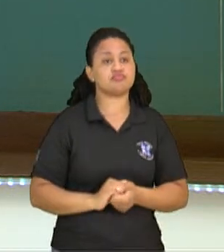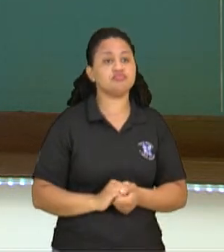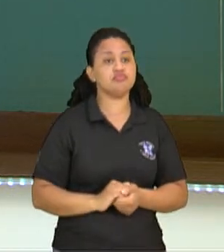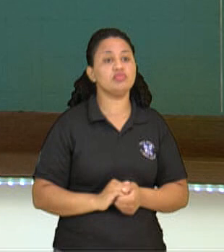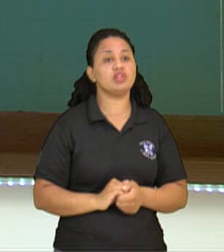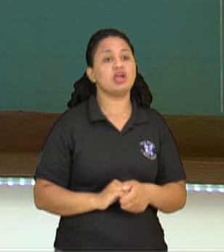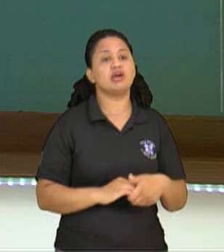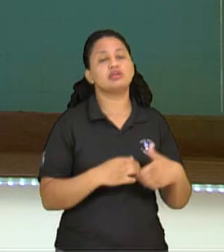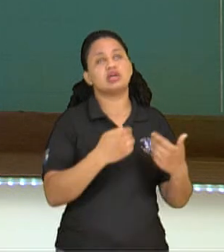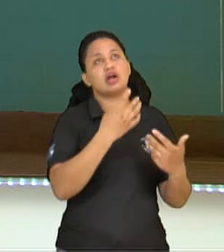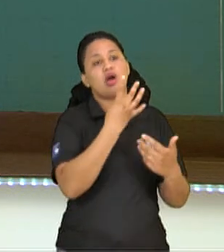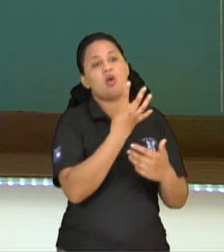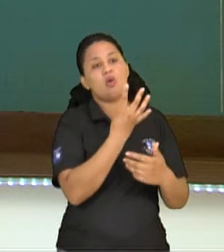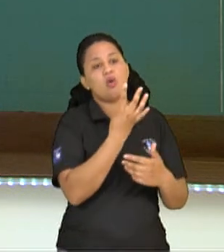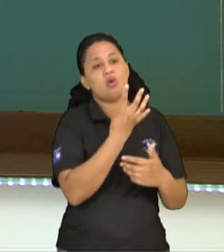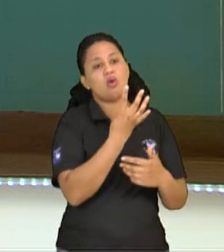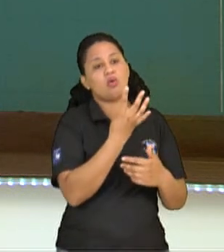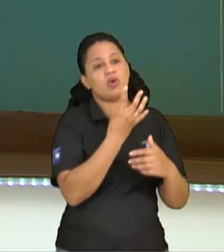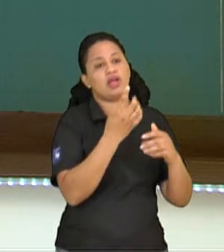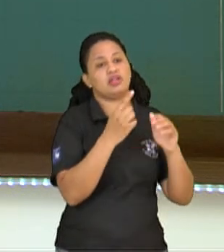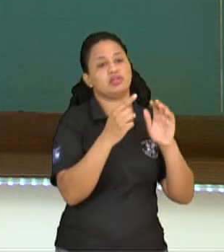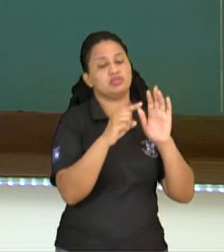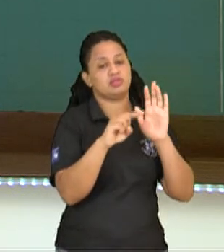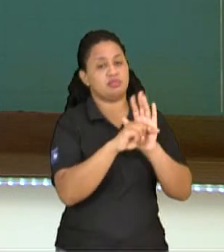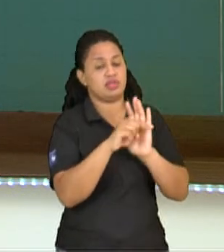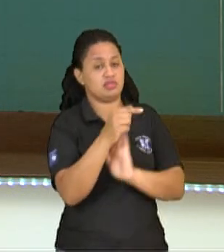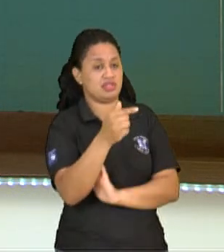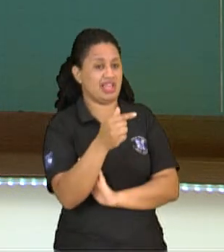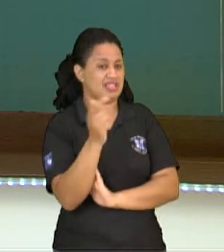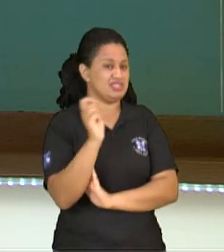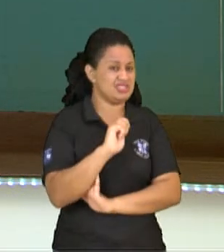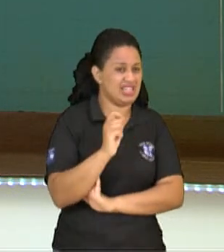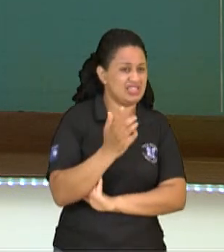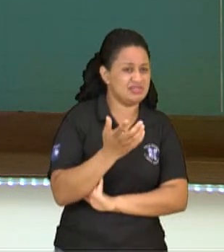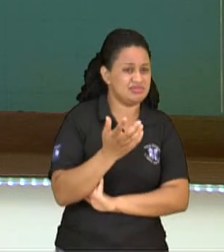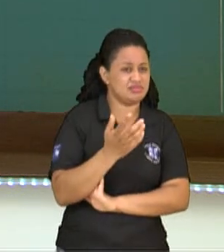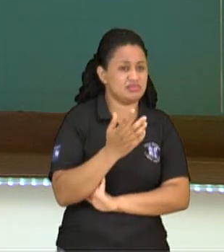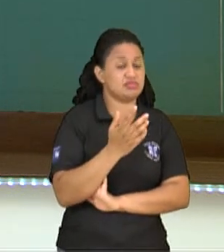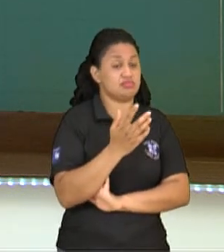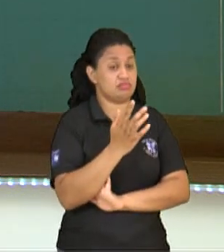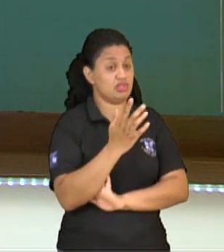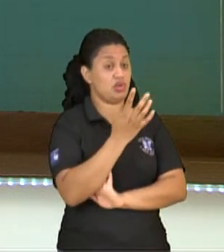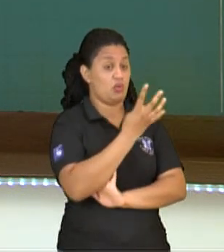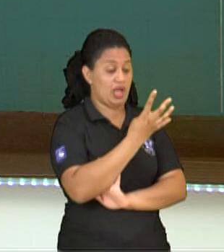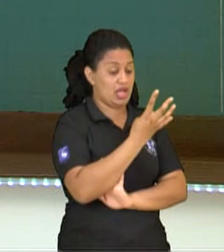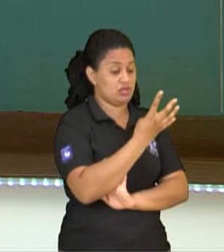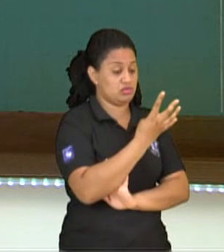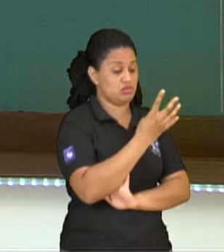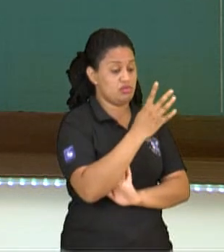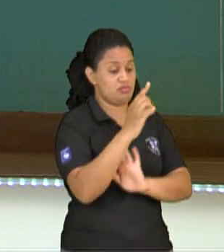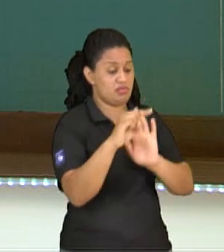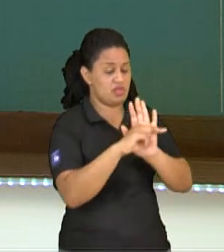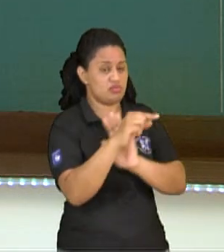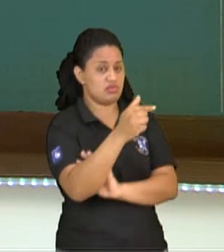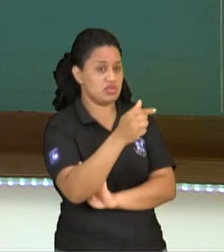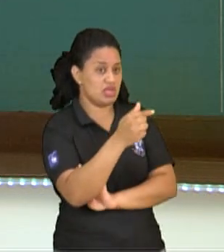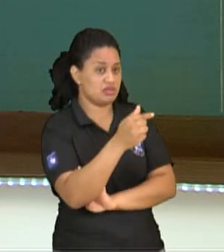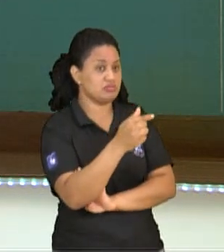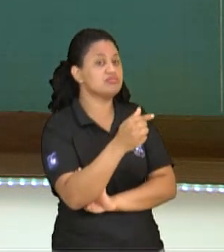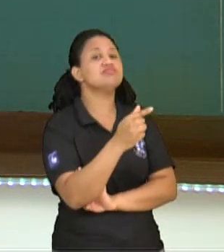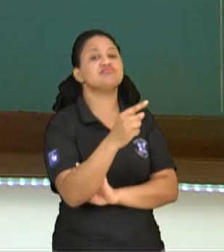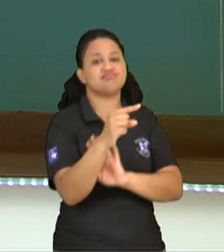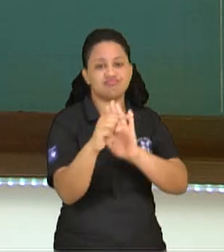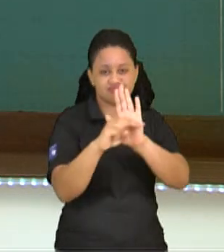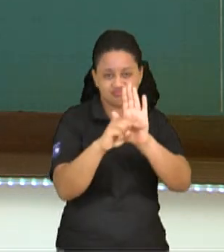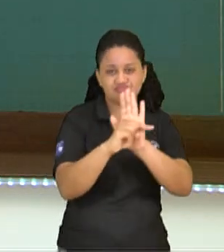soma. Ah, mas e aqui nessa opção, o 4 e o menos 7, será que dá certo? Ó, opa, 4 menos 7 é